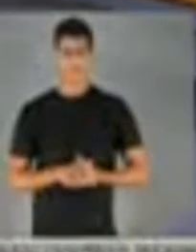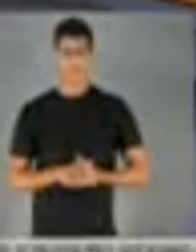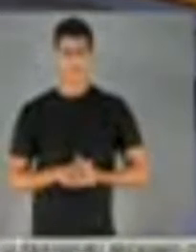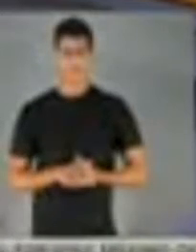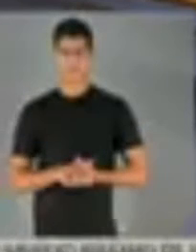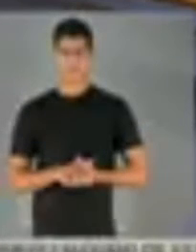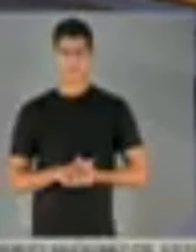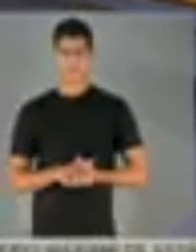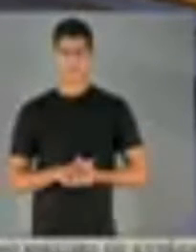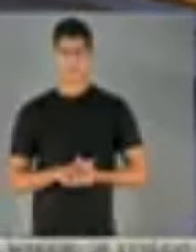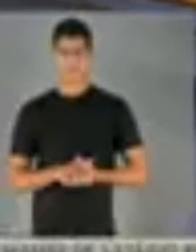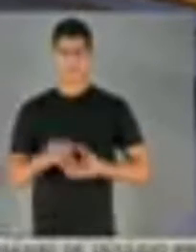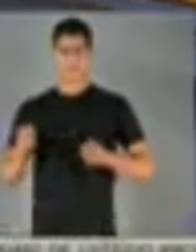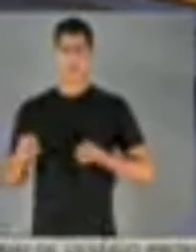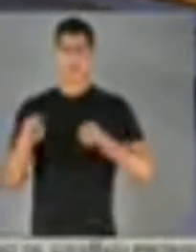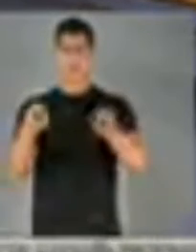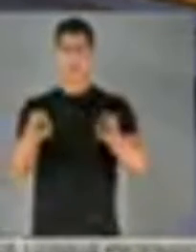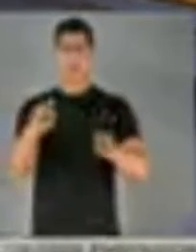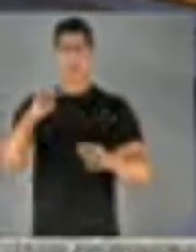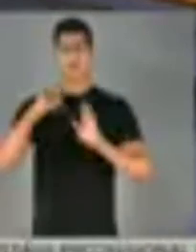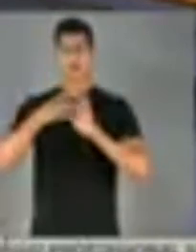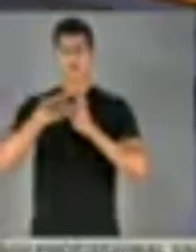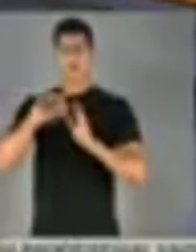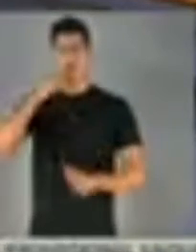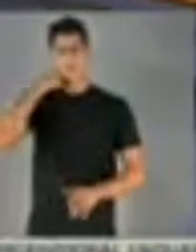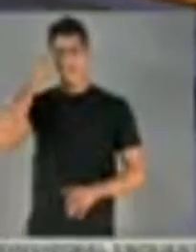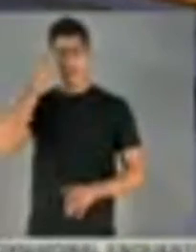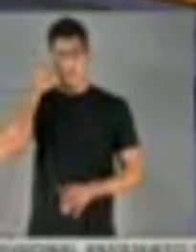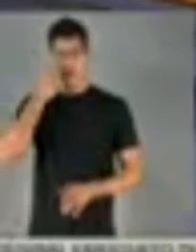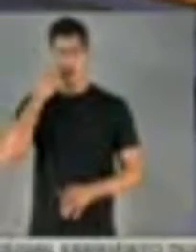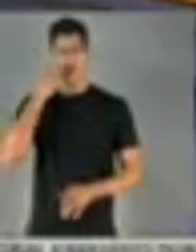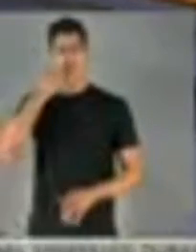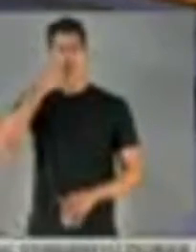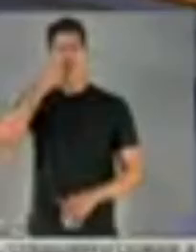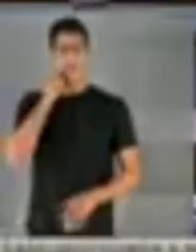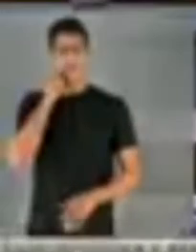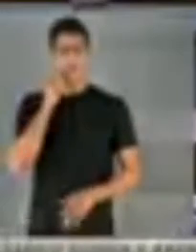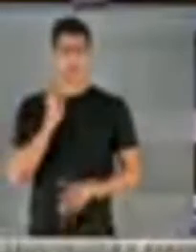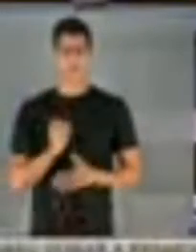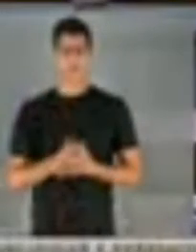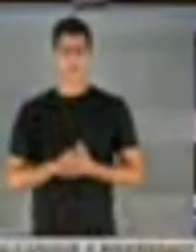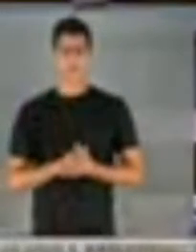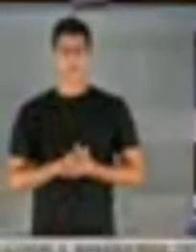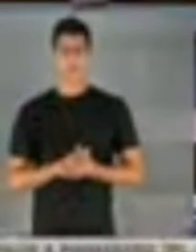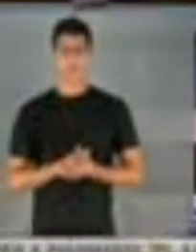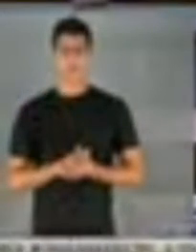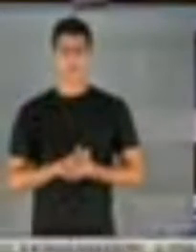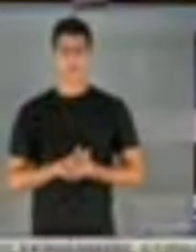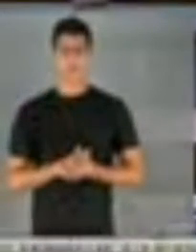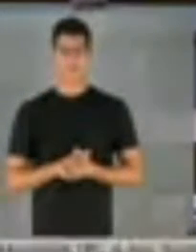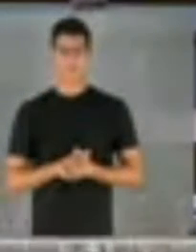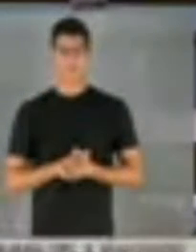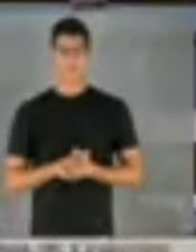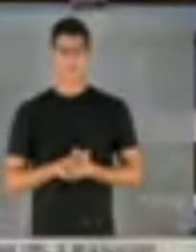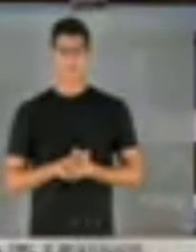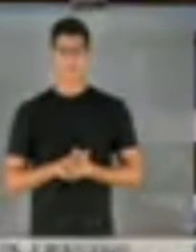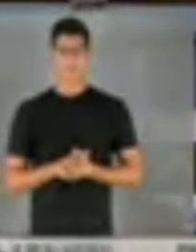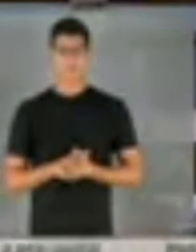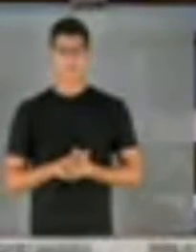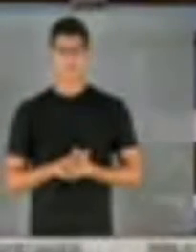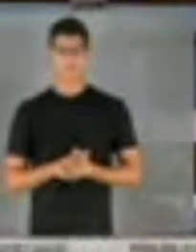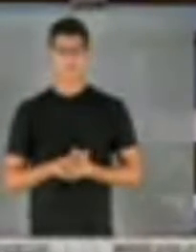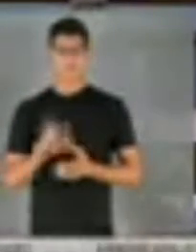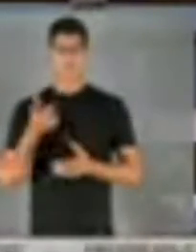Está apresentado, senhor presidente, o requerimento do pastor Silas Malafaia. Do Francisco Queiroz também? Não. O senador Humberto está dando a sugestão de um requerimento que eu já